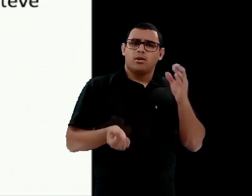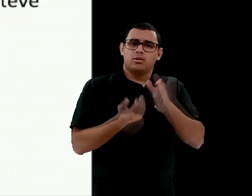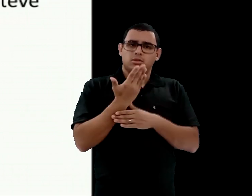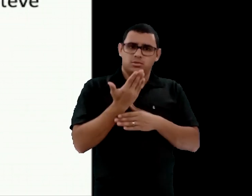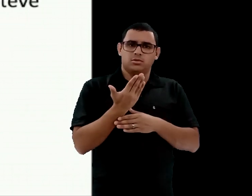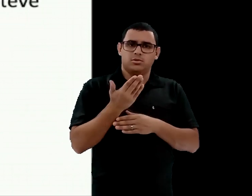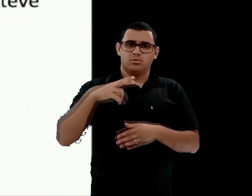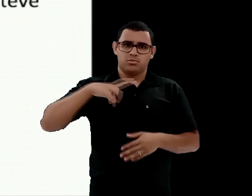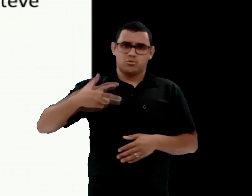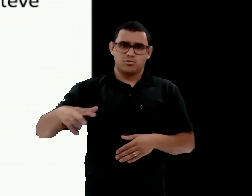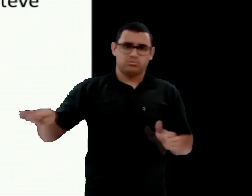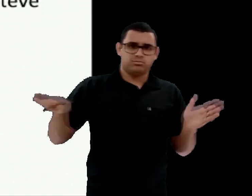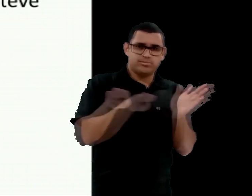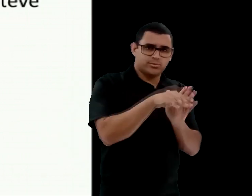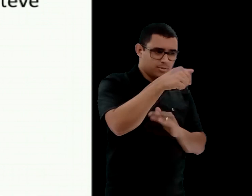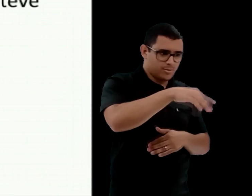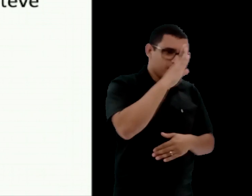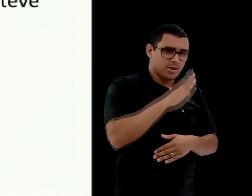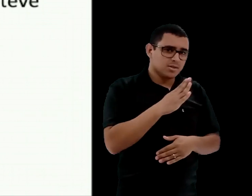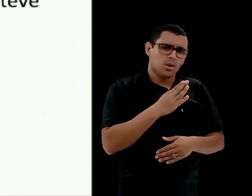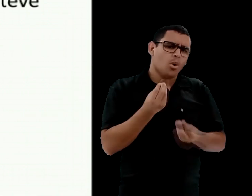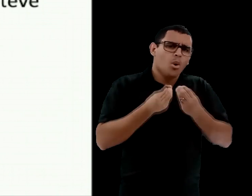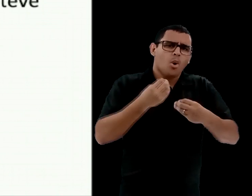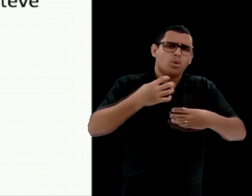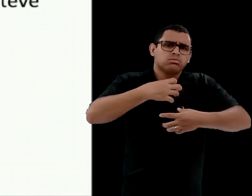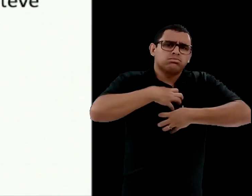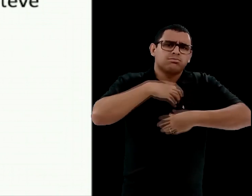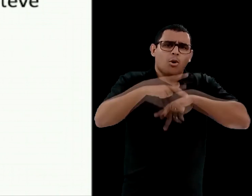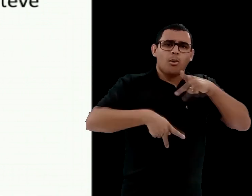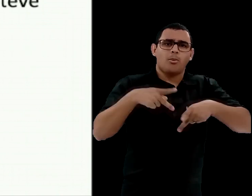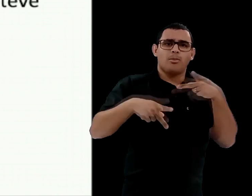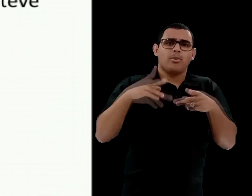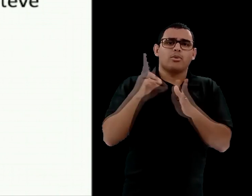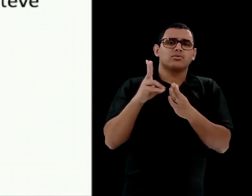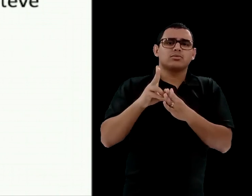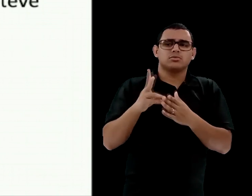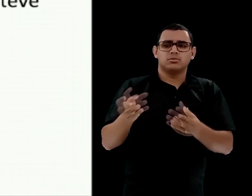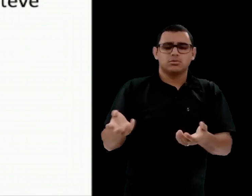os povos indígenas de todo o continente, do Brasil e